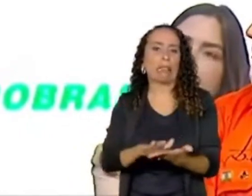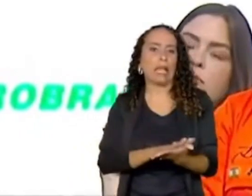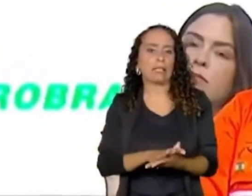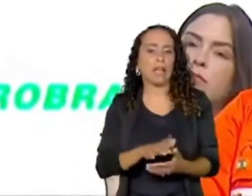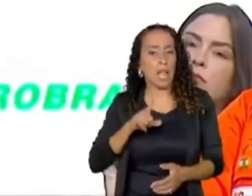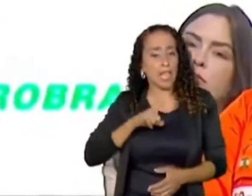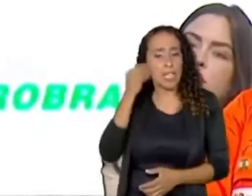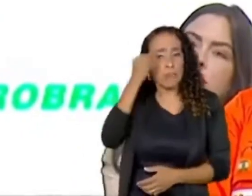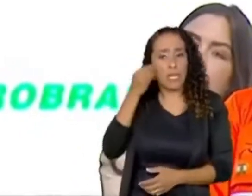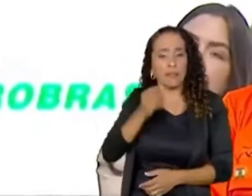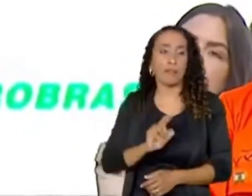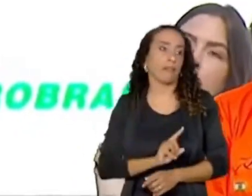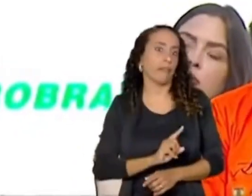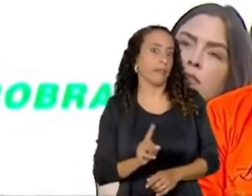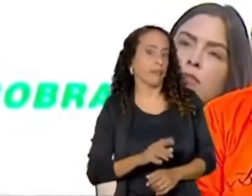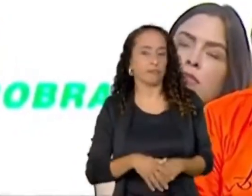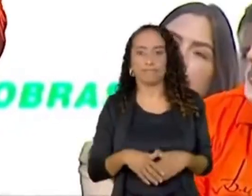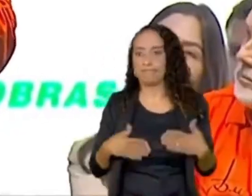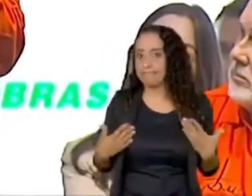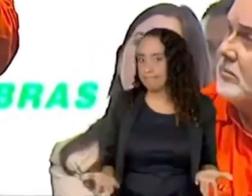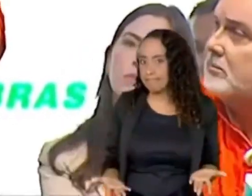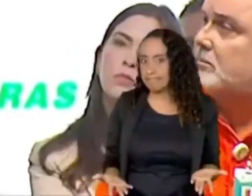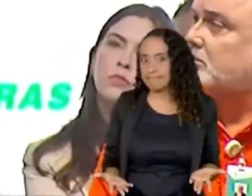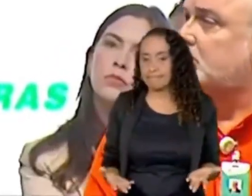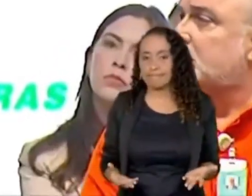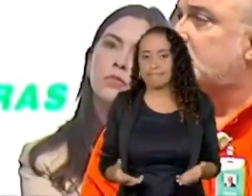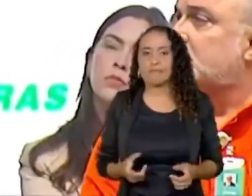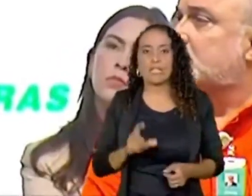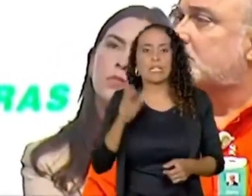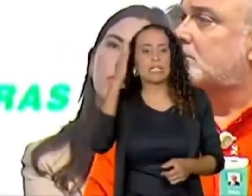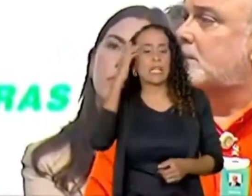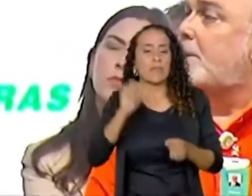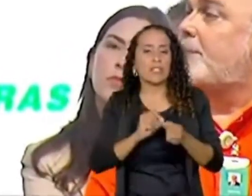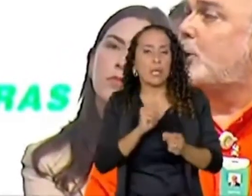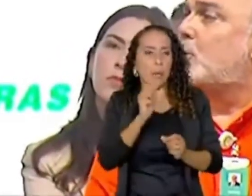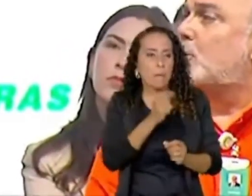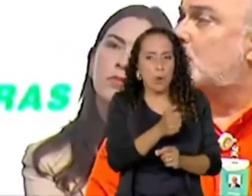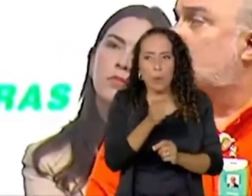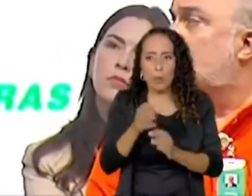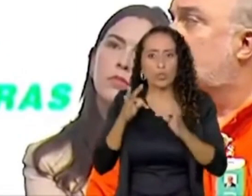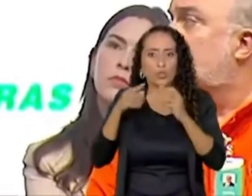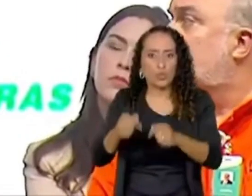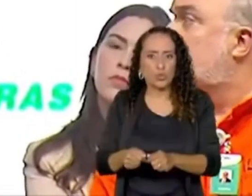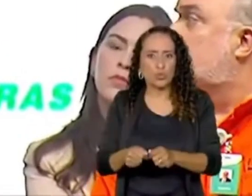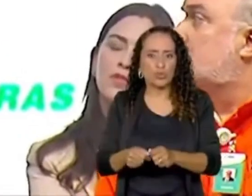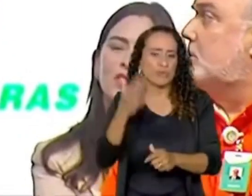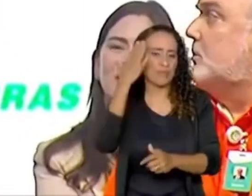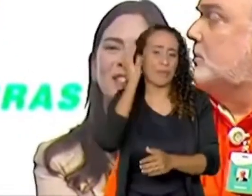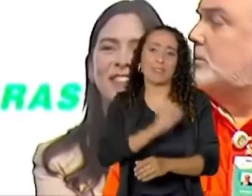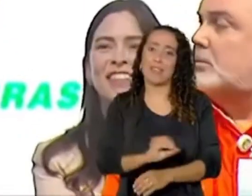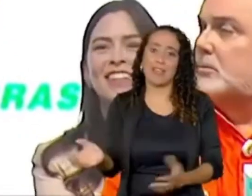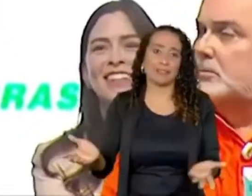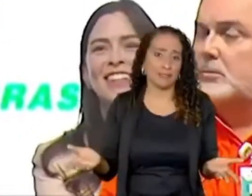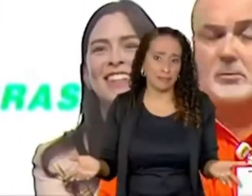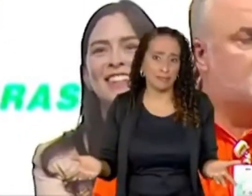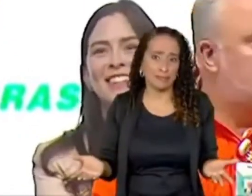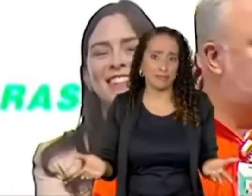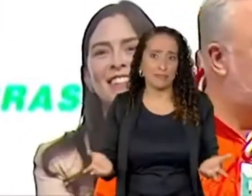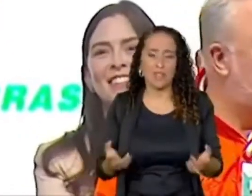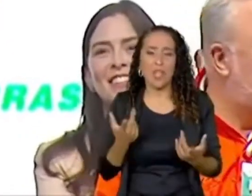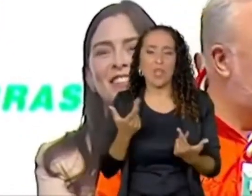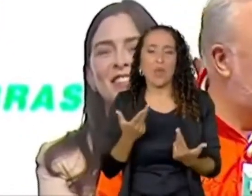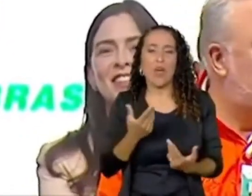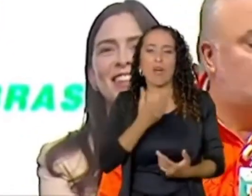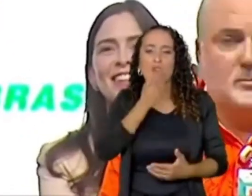experiência? Não. O que é que você está fazendo? Tudo um pouco. Quem fala que sabe tudo um pouco não sabe nada. É que nem jogador de